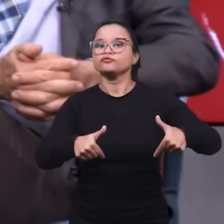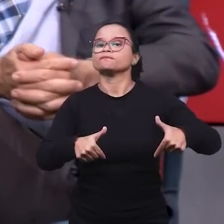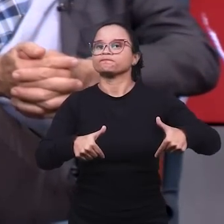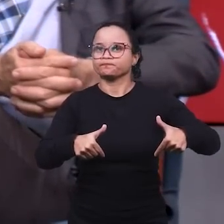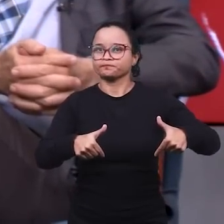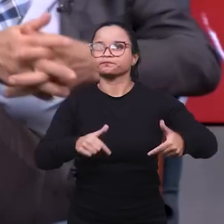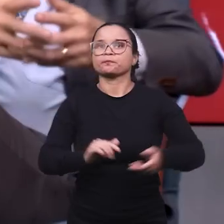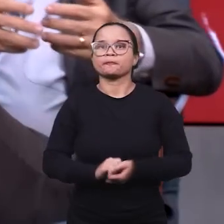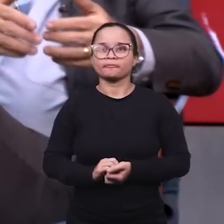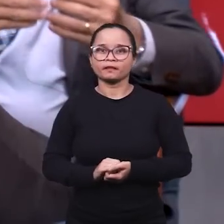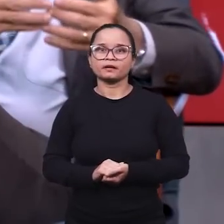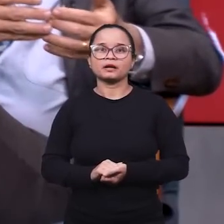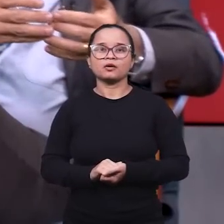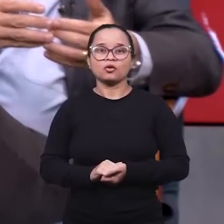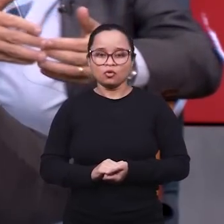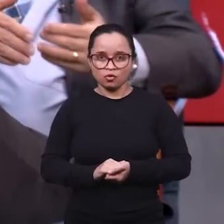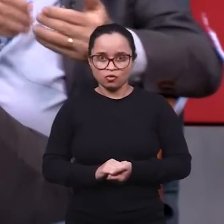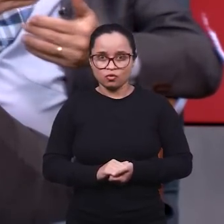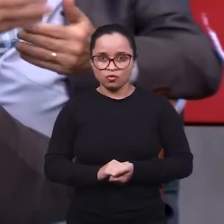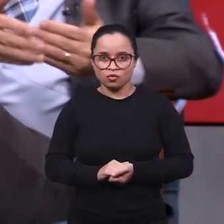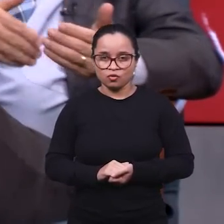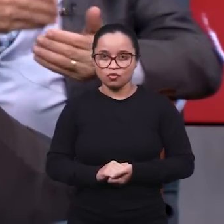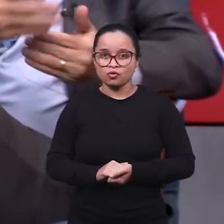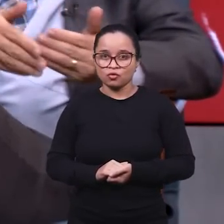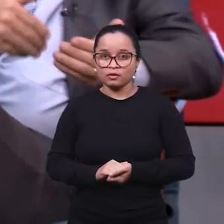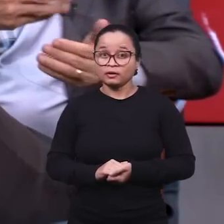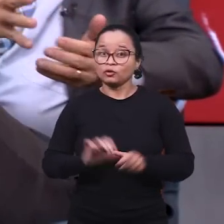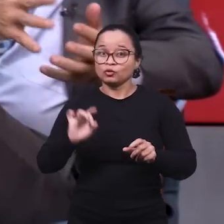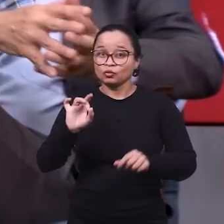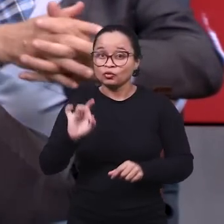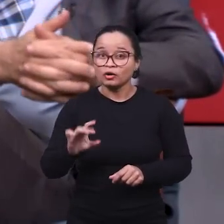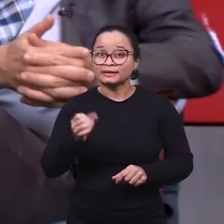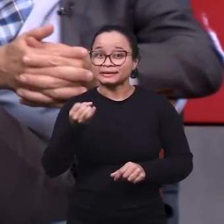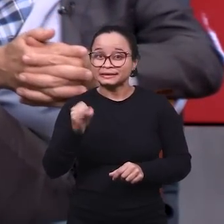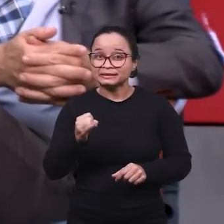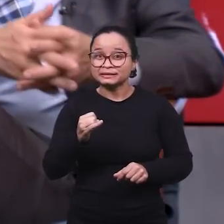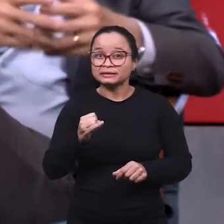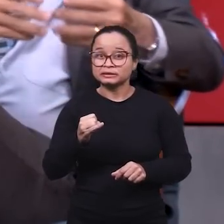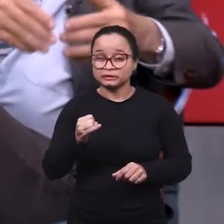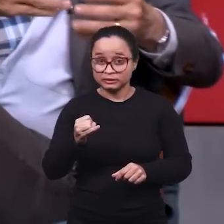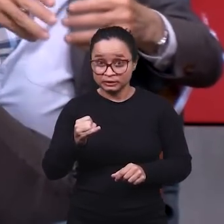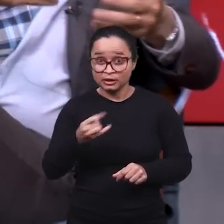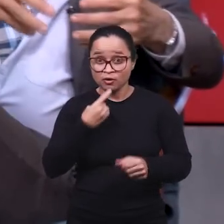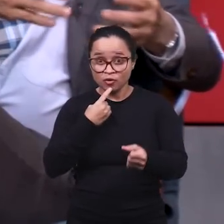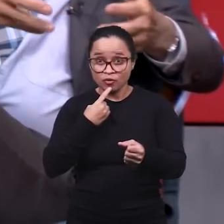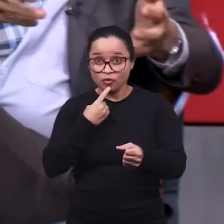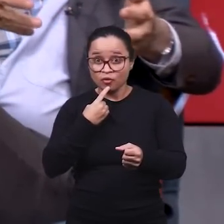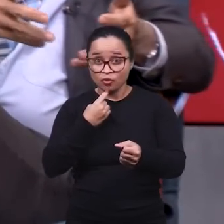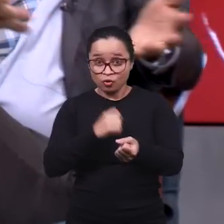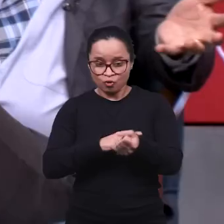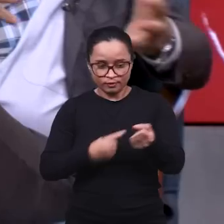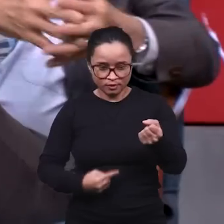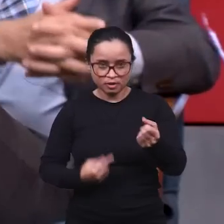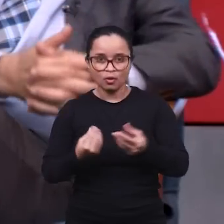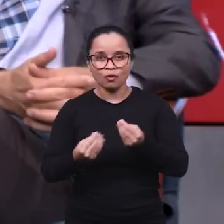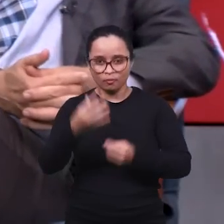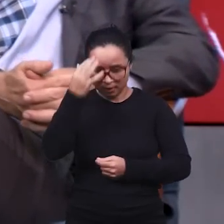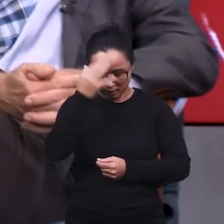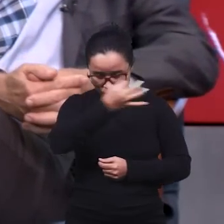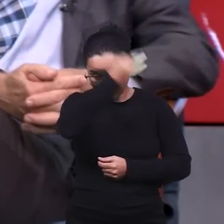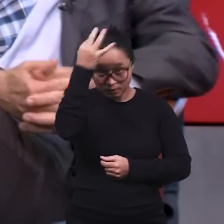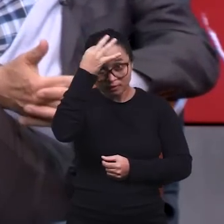ele só tem função se o sangue estiver passando através dele. Se o sangue não passar através dele, ele não tem